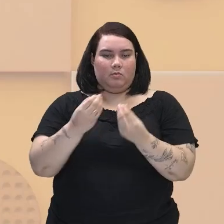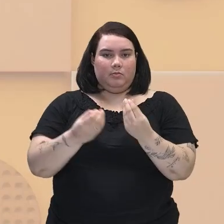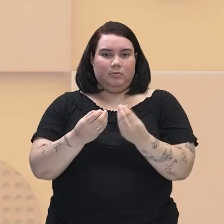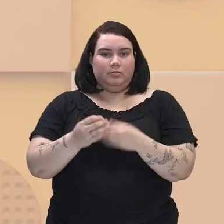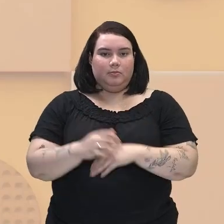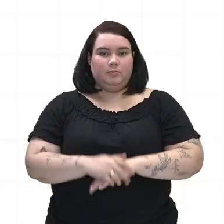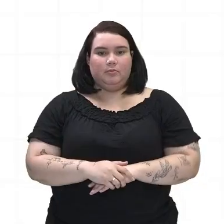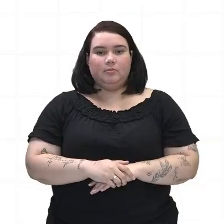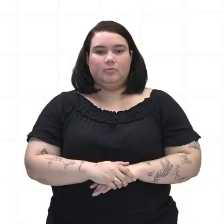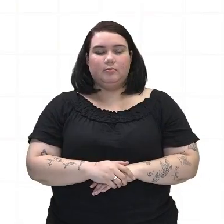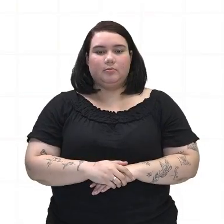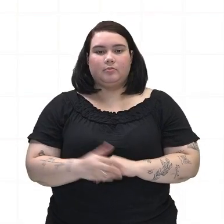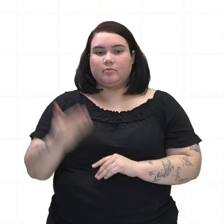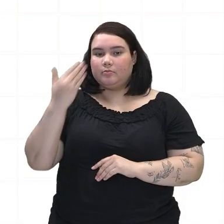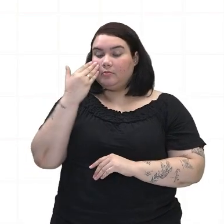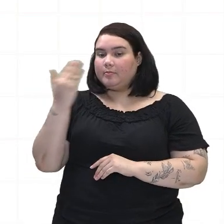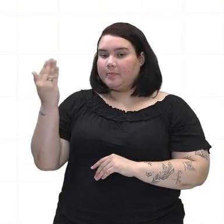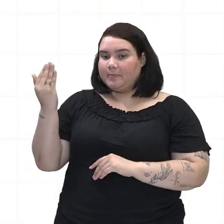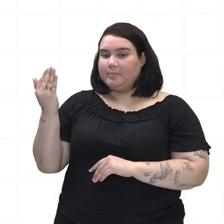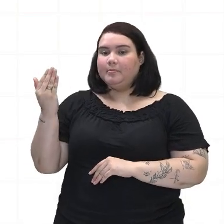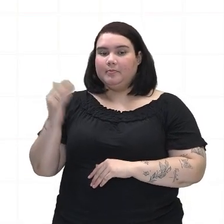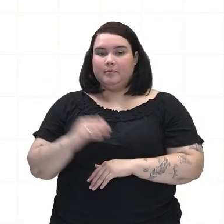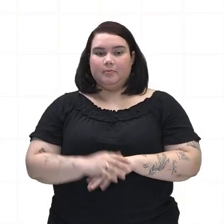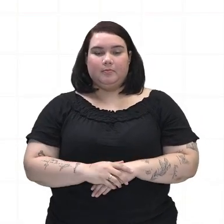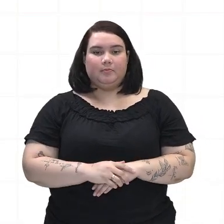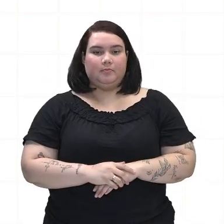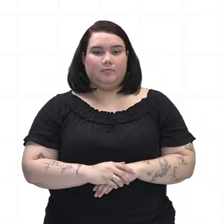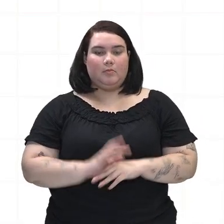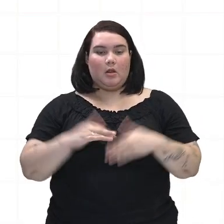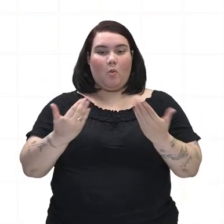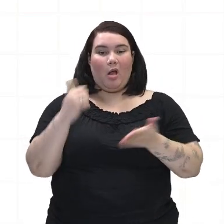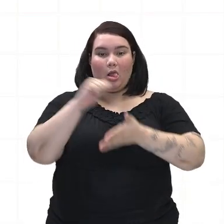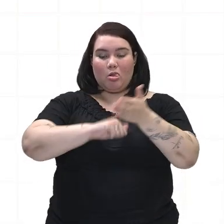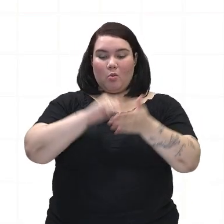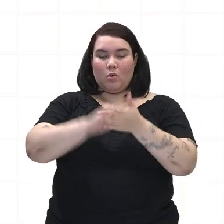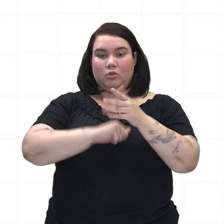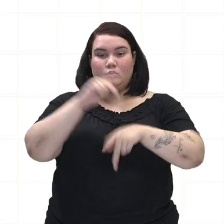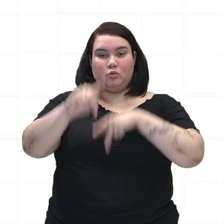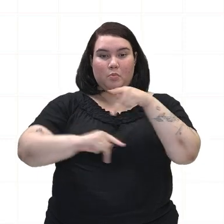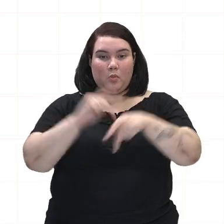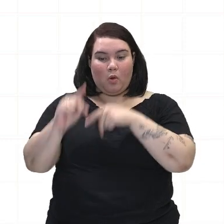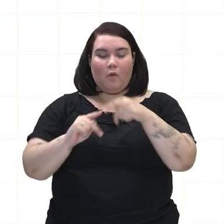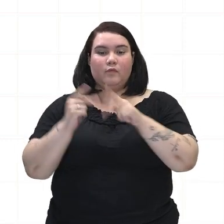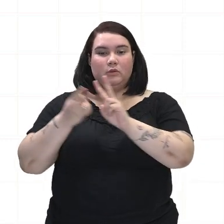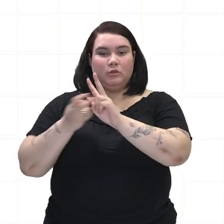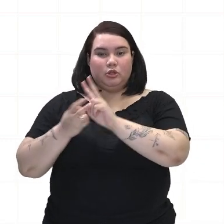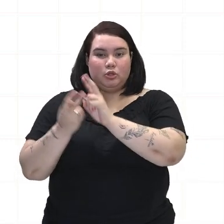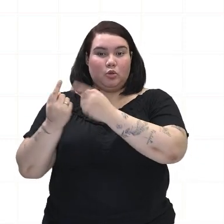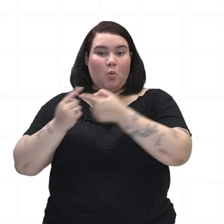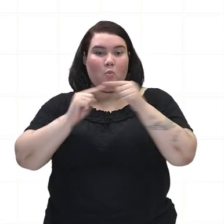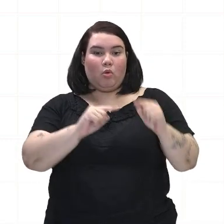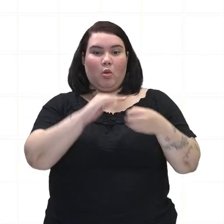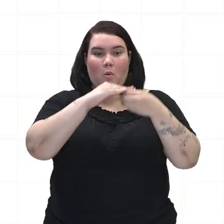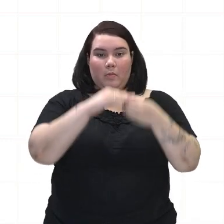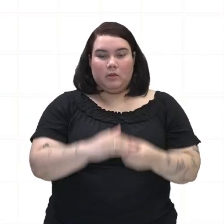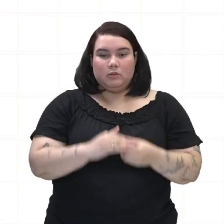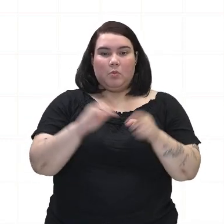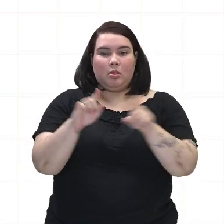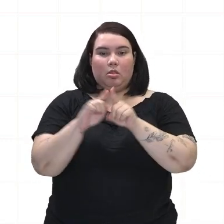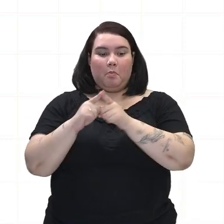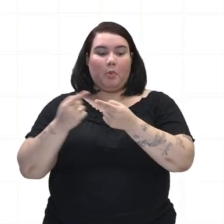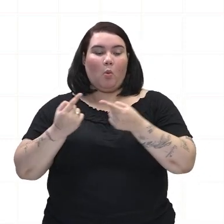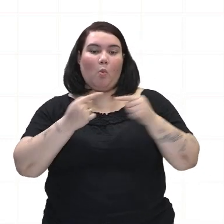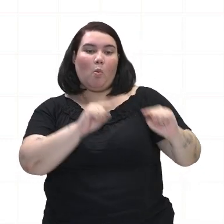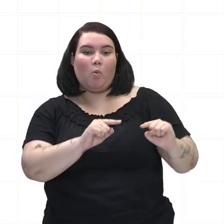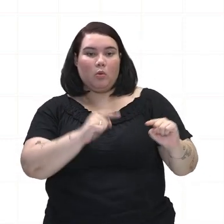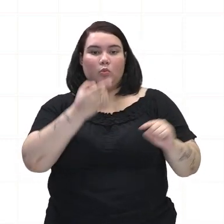gente fechar a nossa aula. Conclusão. A resistência dos povos indígenas à opressão e ao